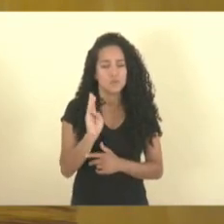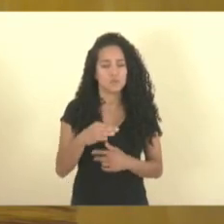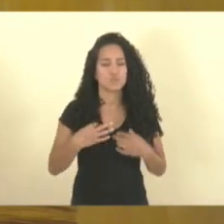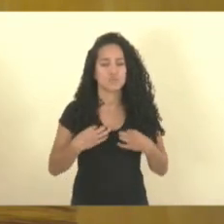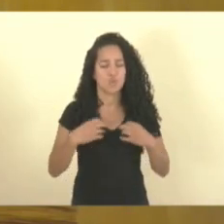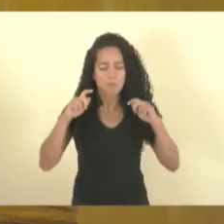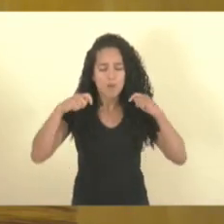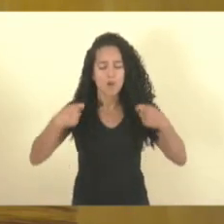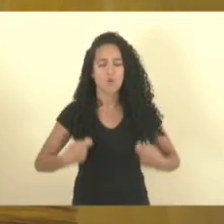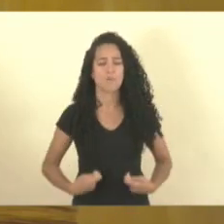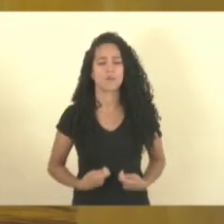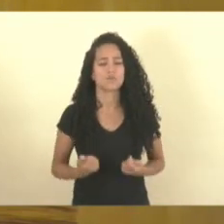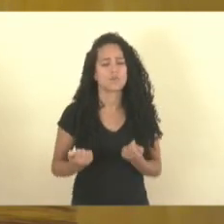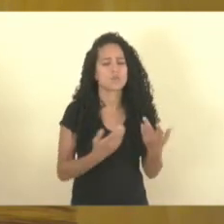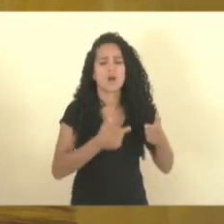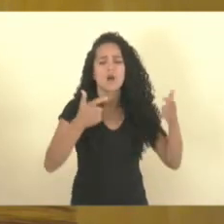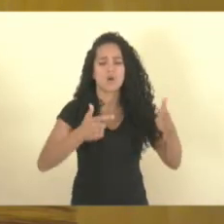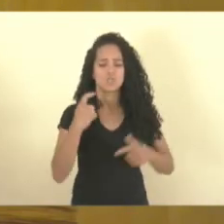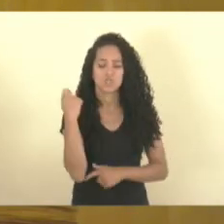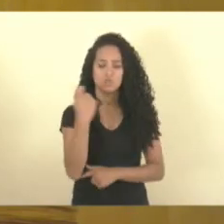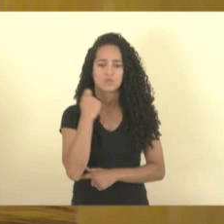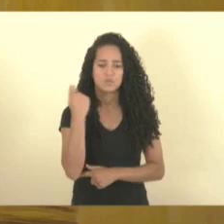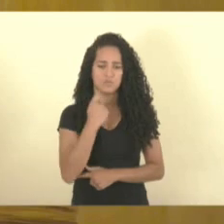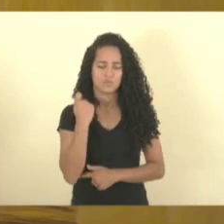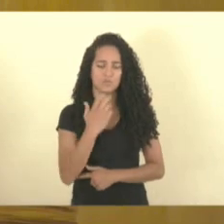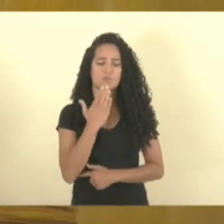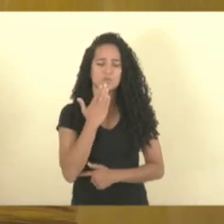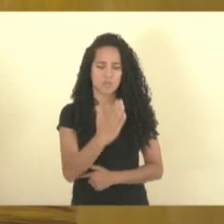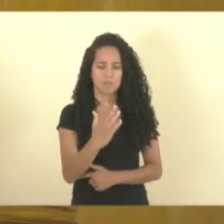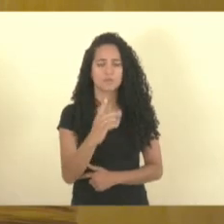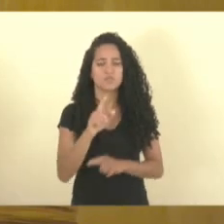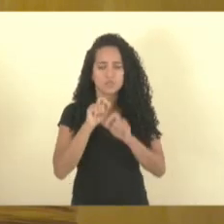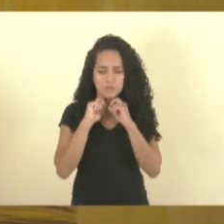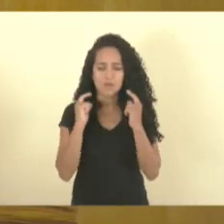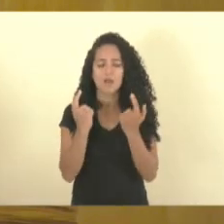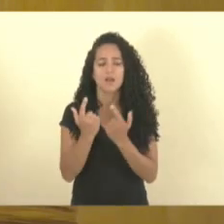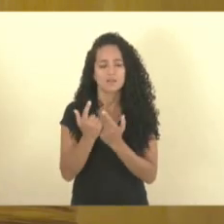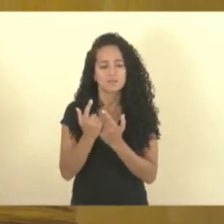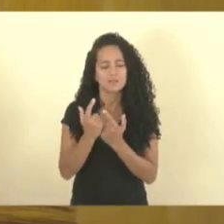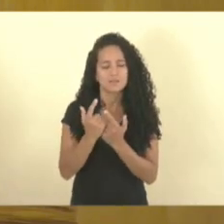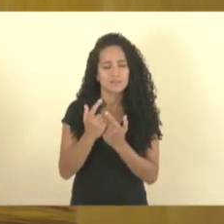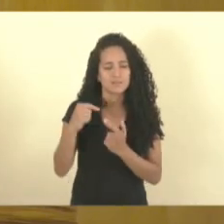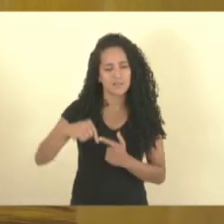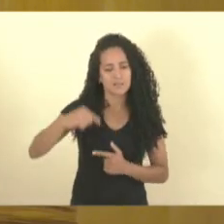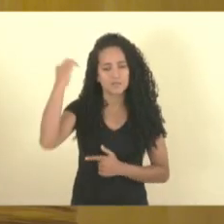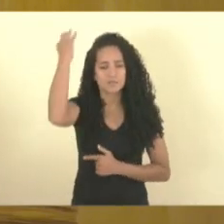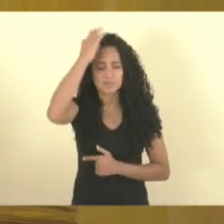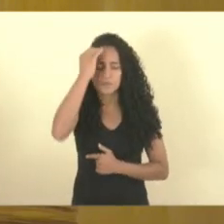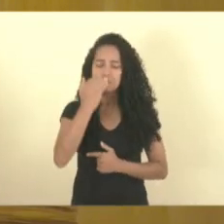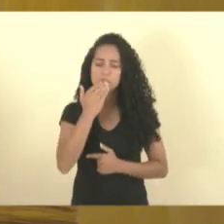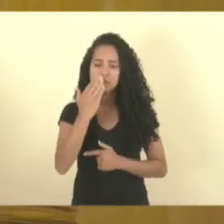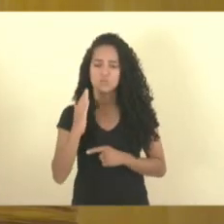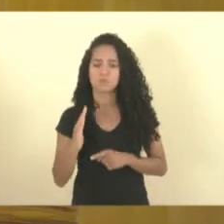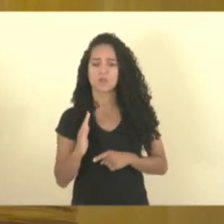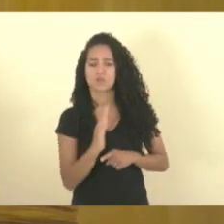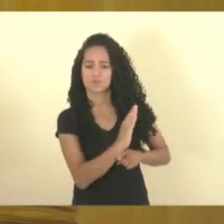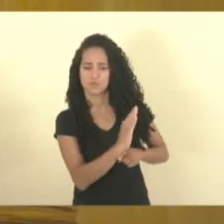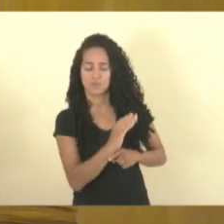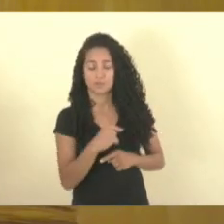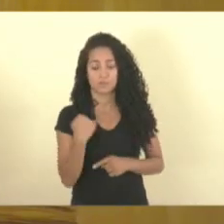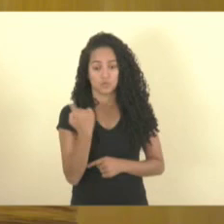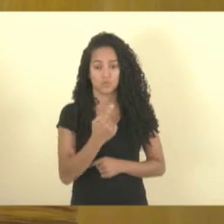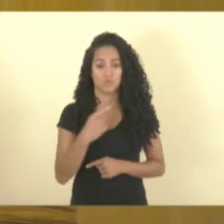E para isso estão pedindo a ajuda da Assembleia Legislativa do Estado do Espírito Santo. Estamos